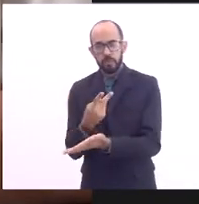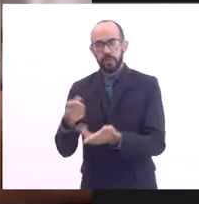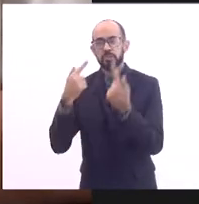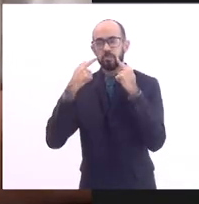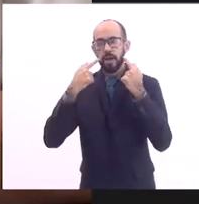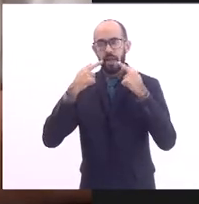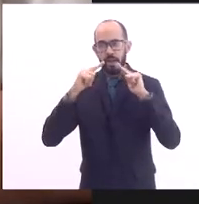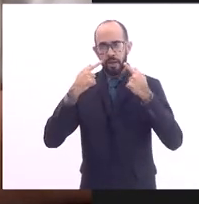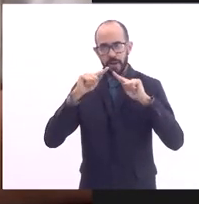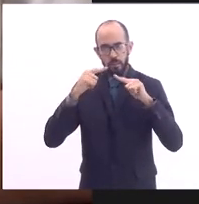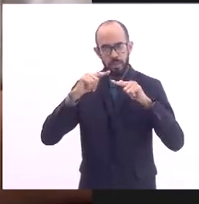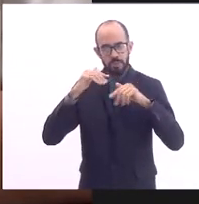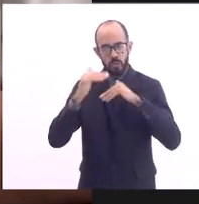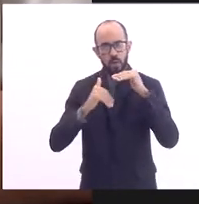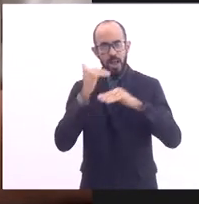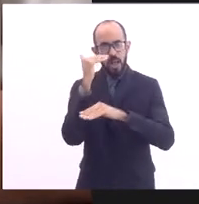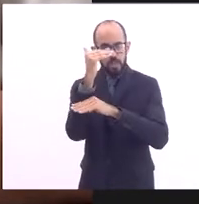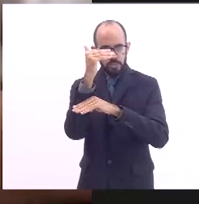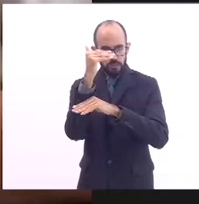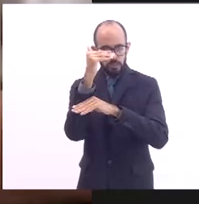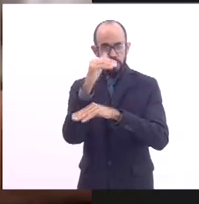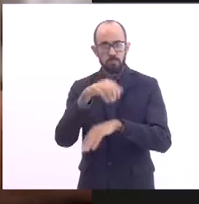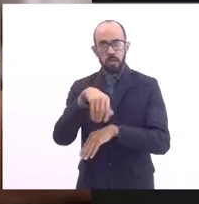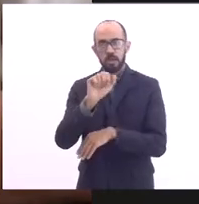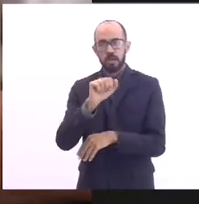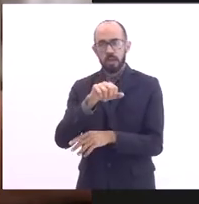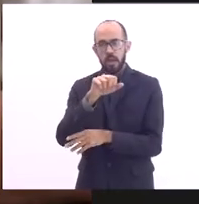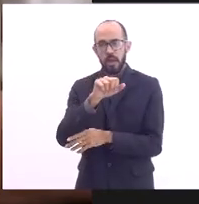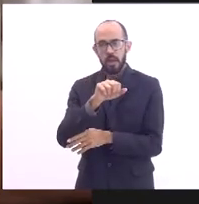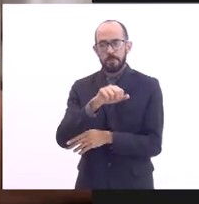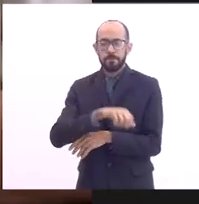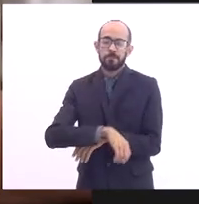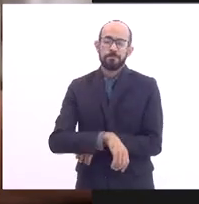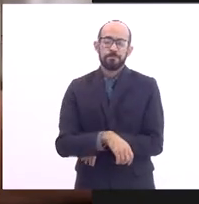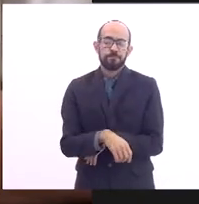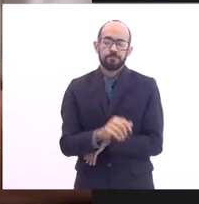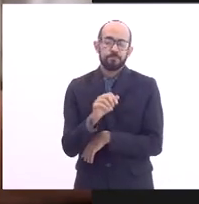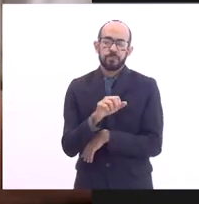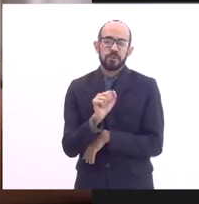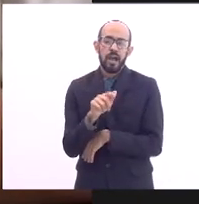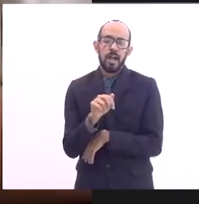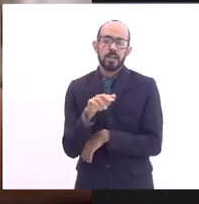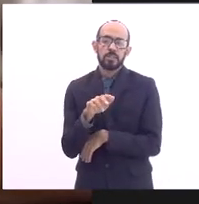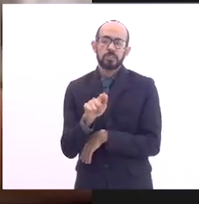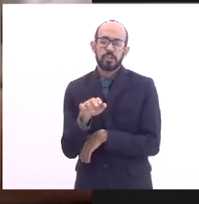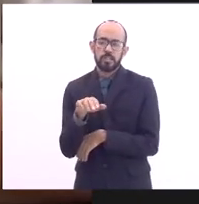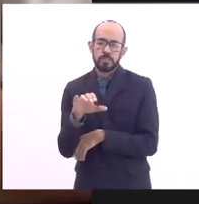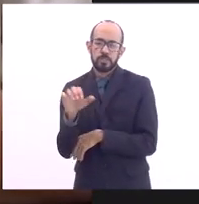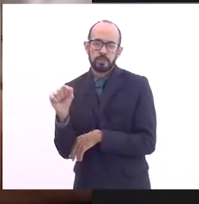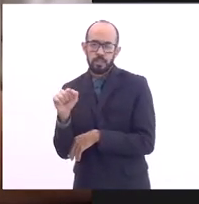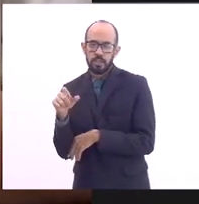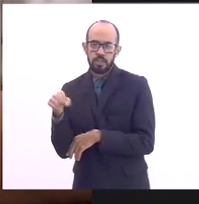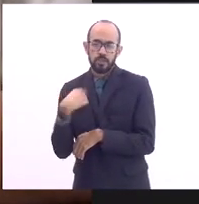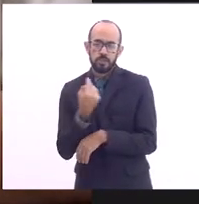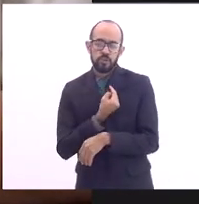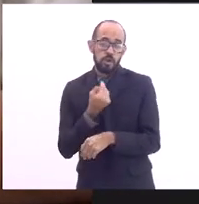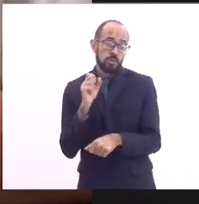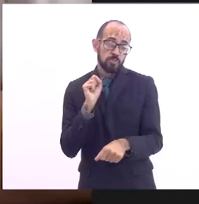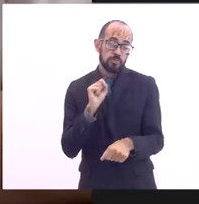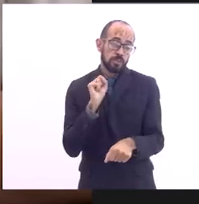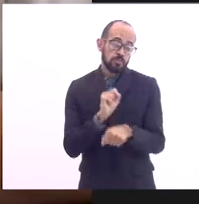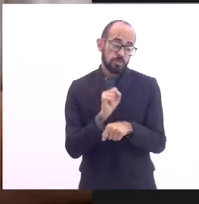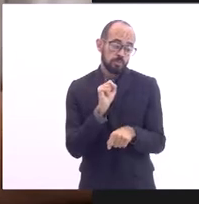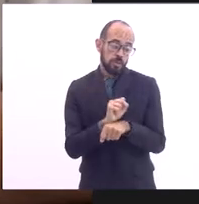reclamação maior na Agência Nacional de Energia Elétrica. E aí ficamos aí com o munícipe